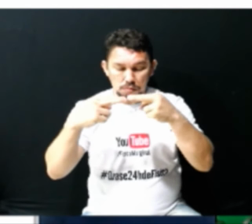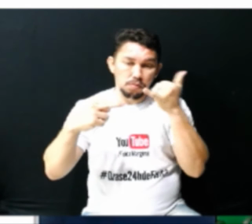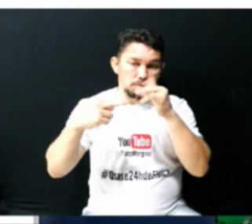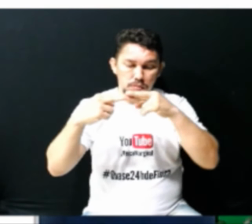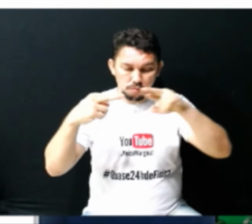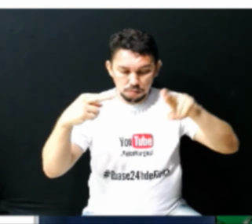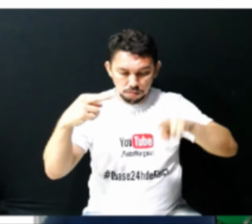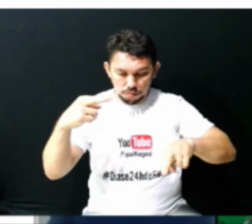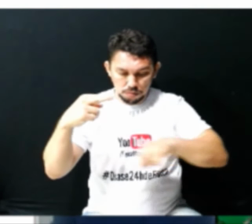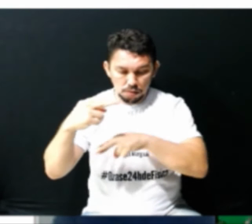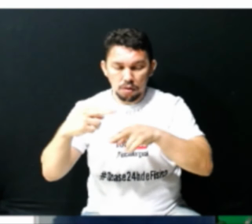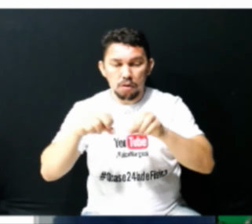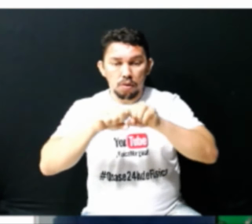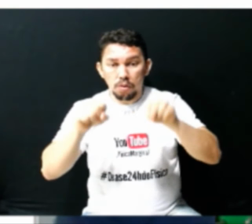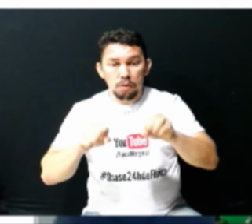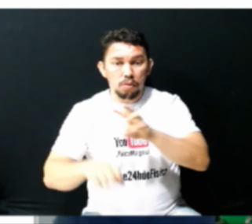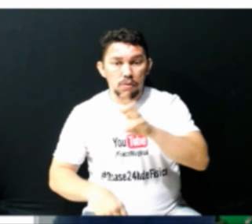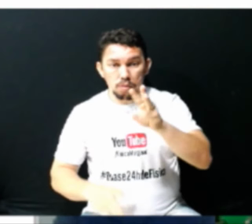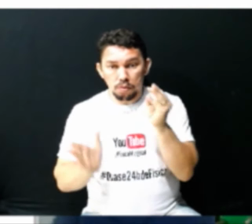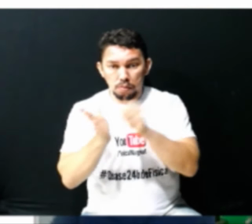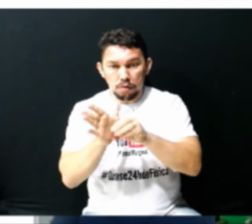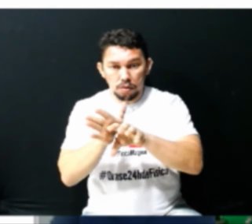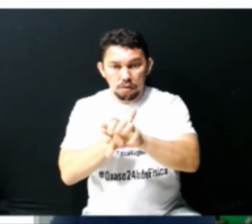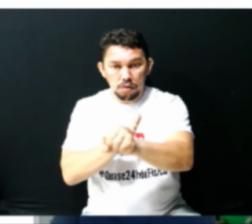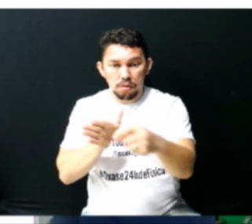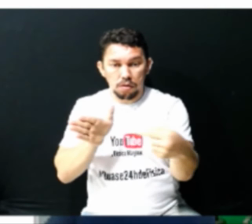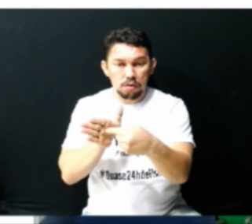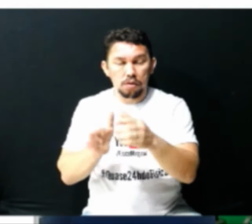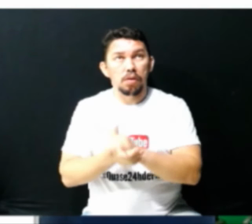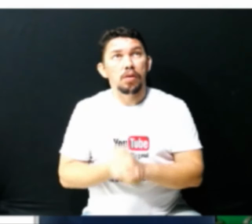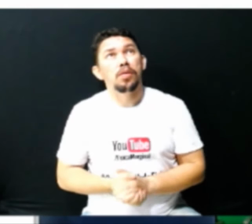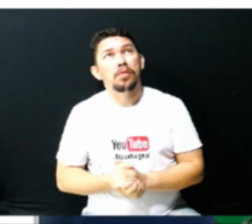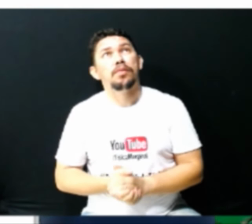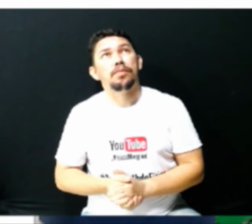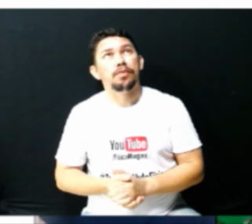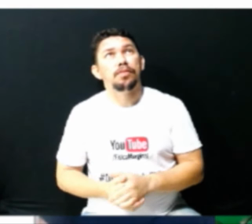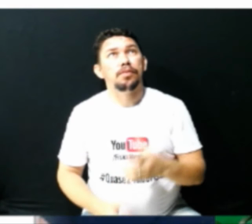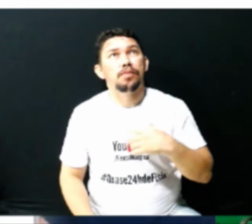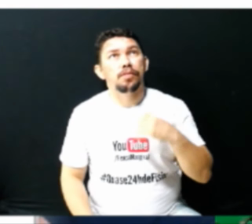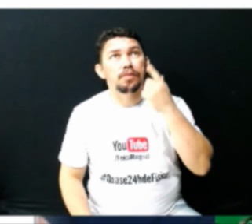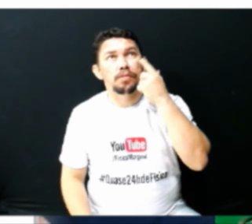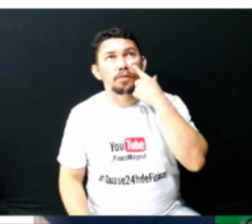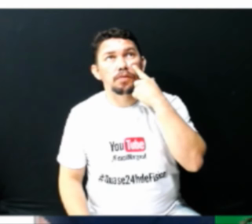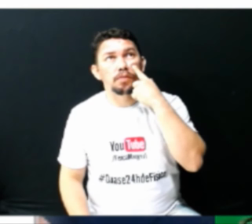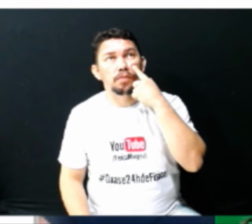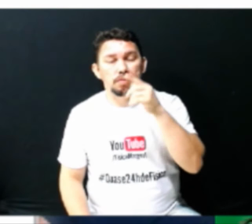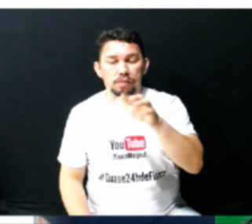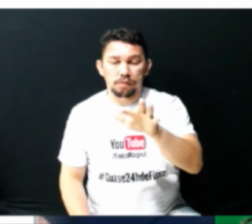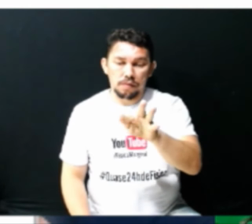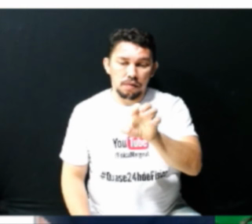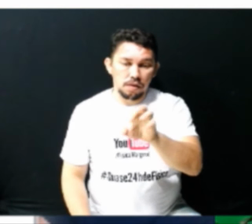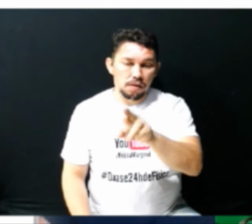conhece o site, basta você digitar no Google FET Simulações, você vai entrar no site, normalmente ele já vai cair direto